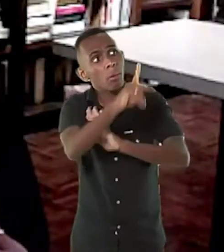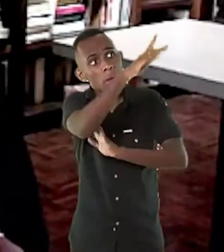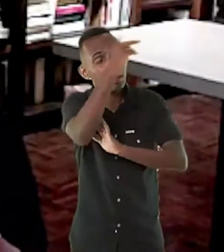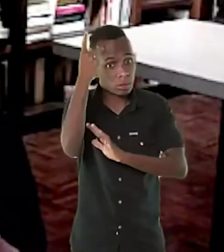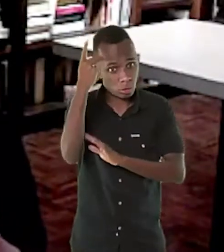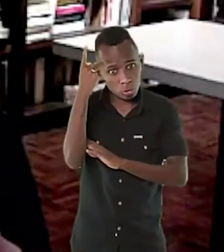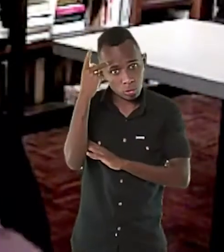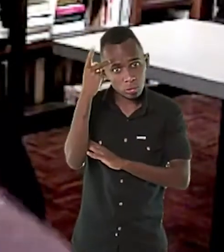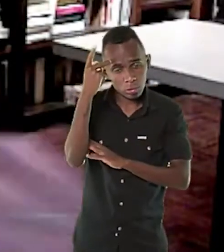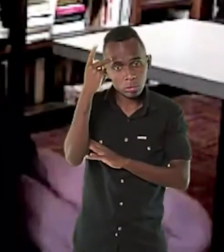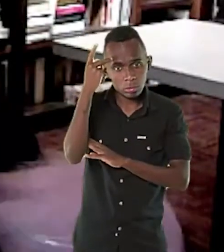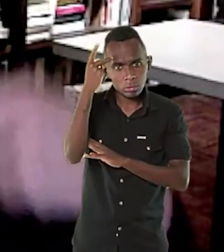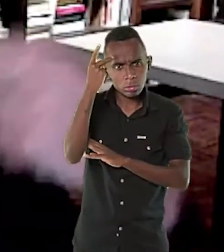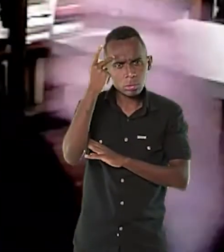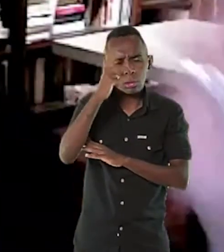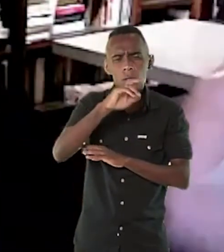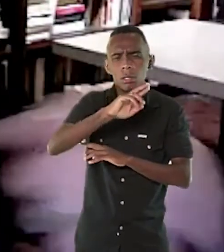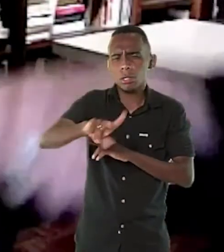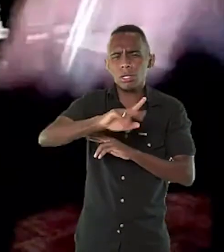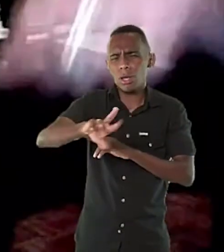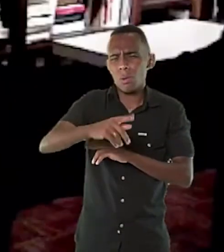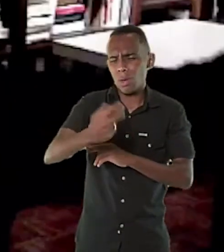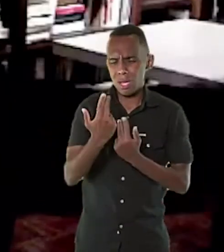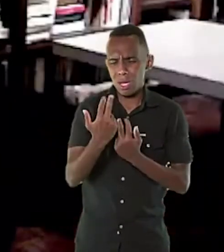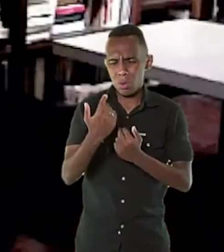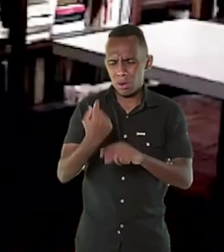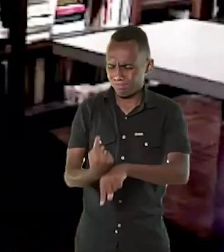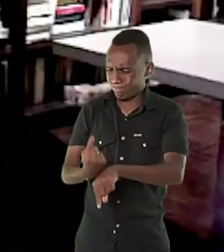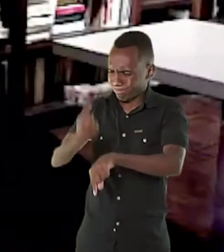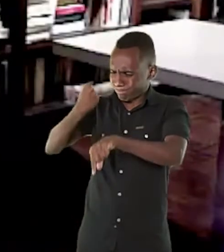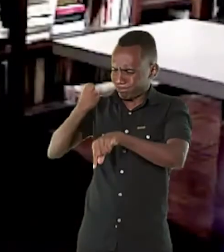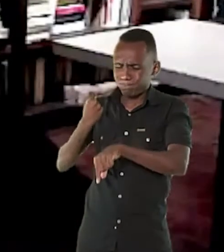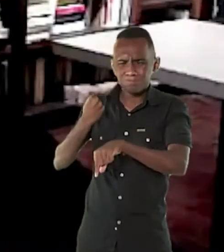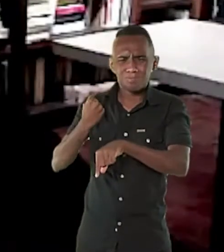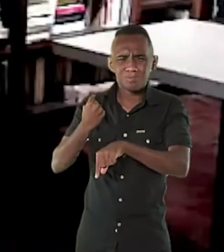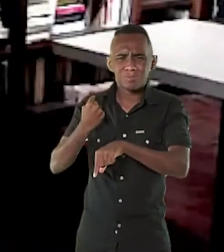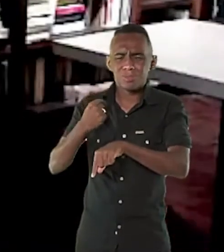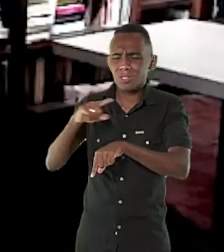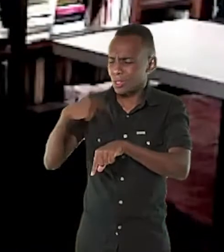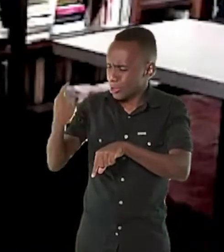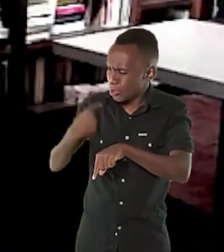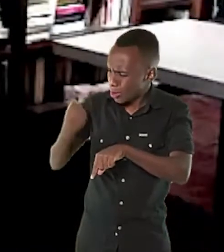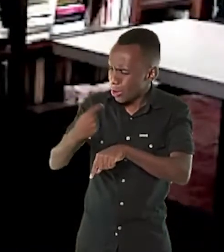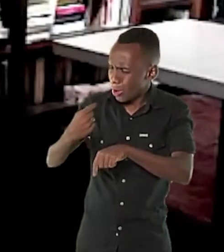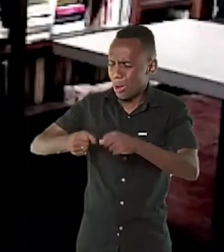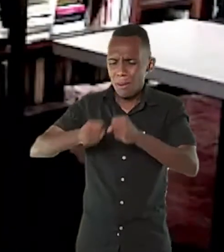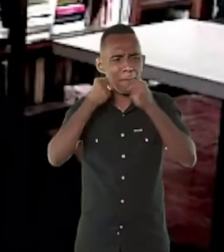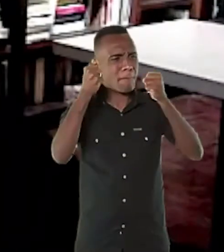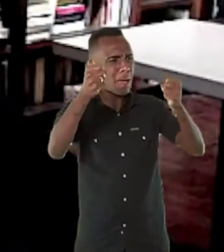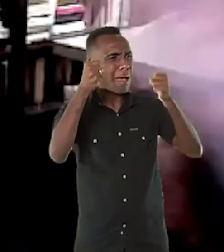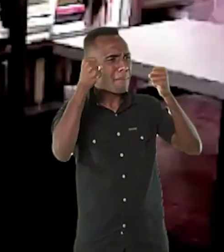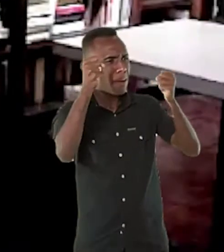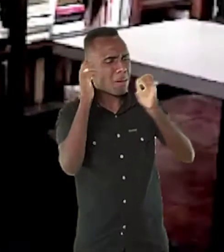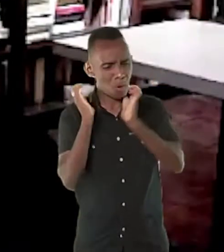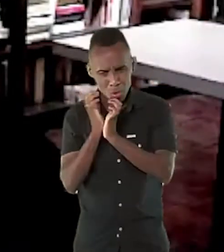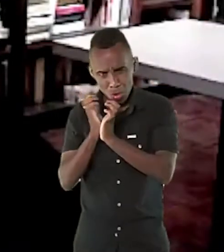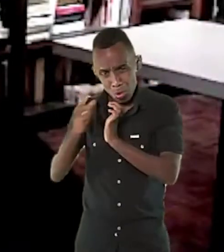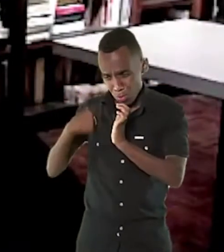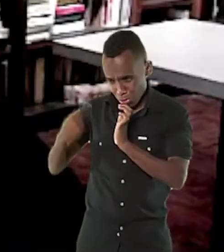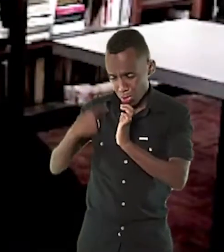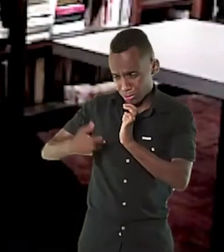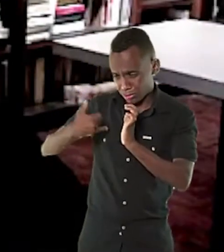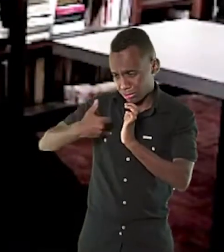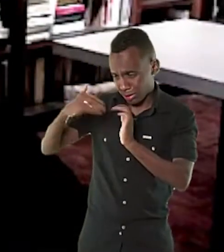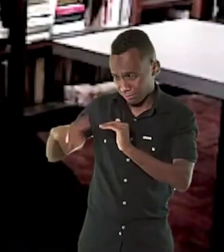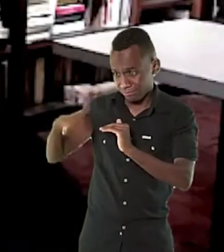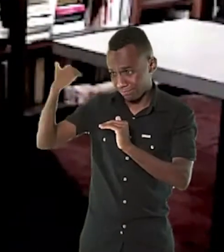não como a nossa geração, que teria ido para lá com faixas e palavras de ordem, de abaixo